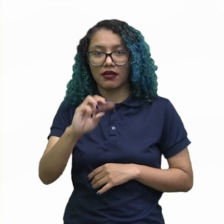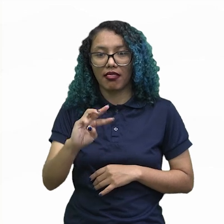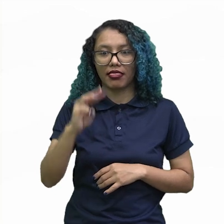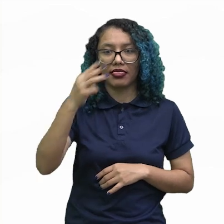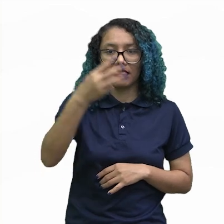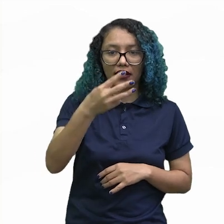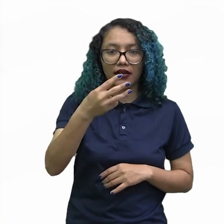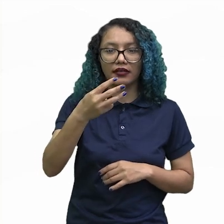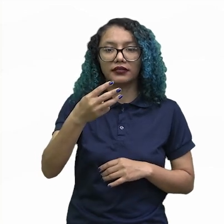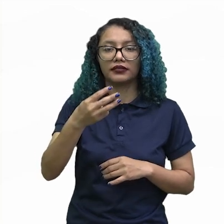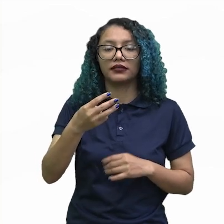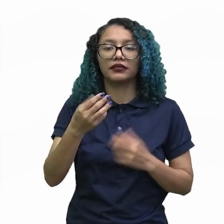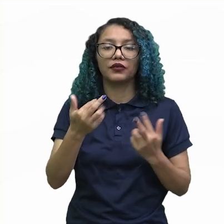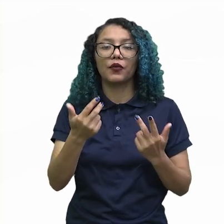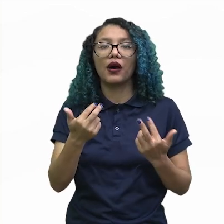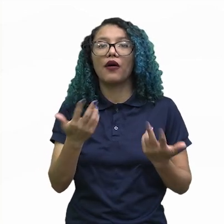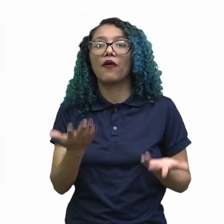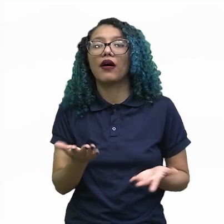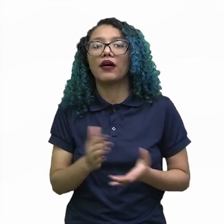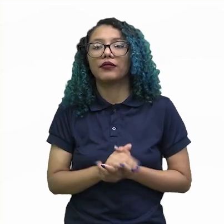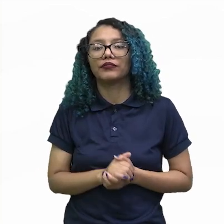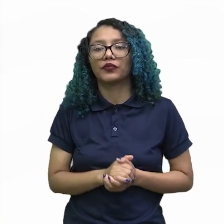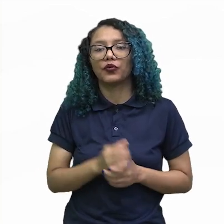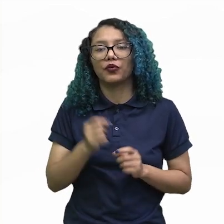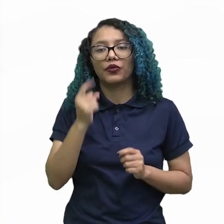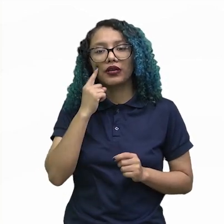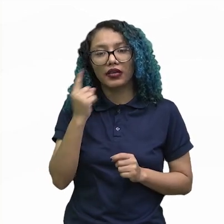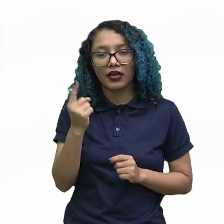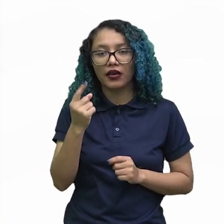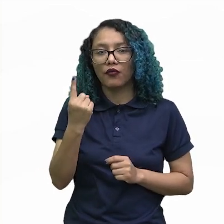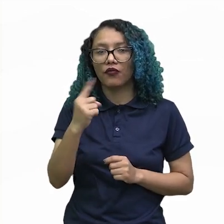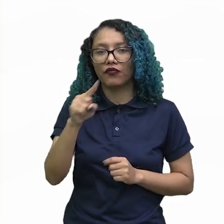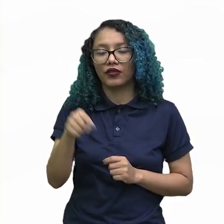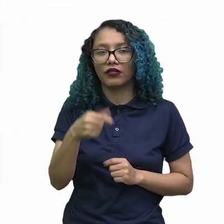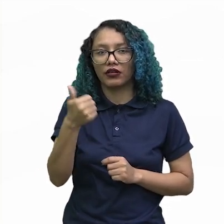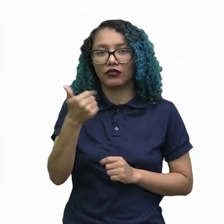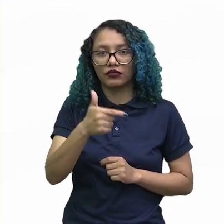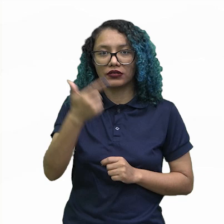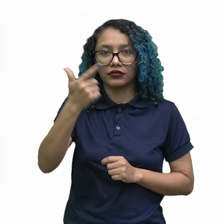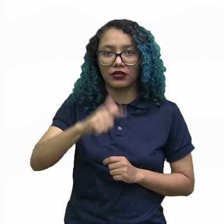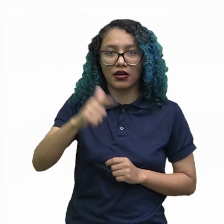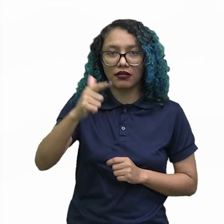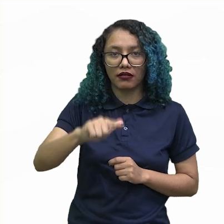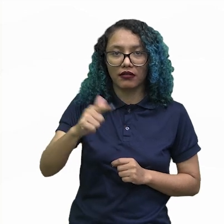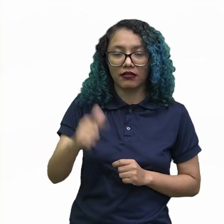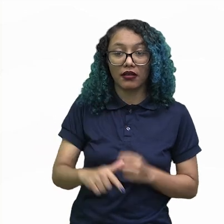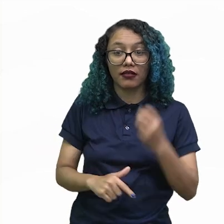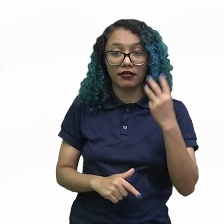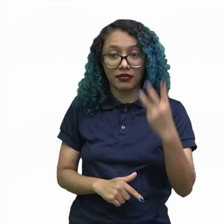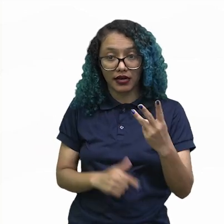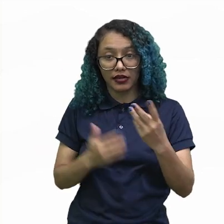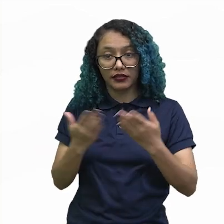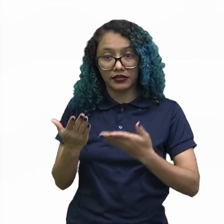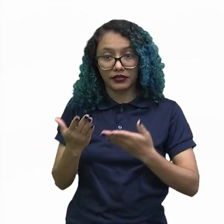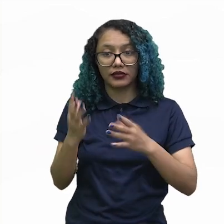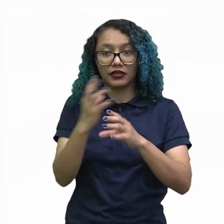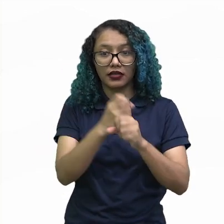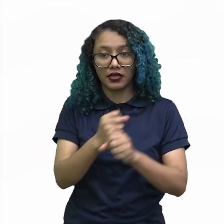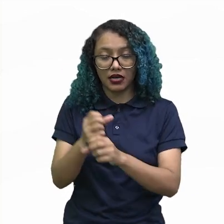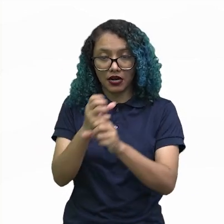a 3 é a mesma coisa do que você repetir esse 1,12 3 vezes e realizar